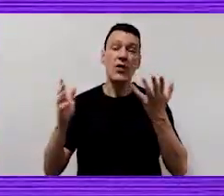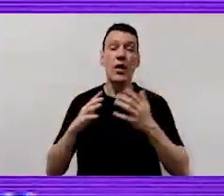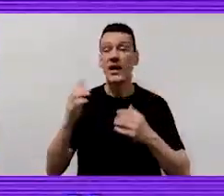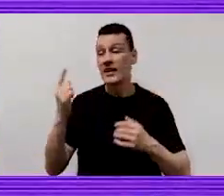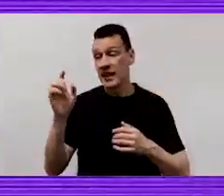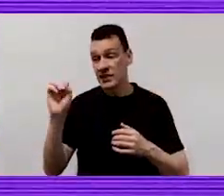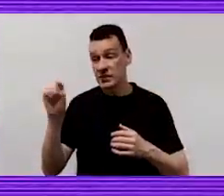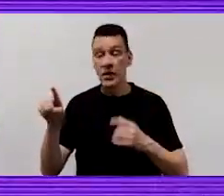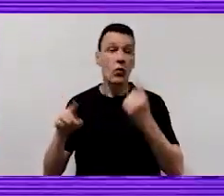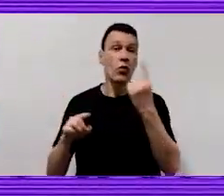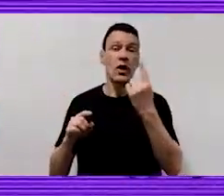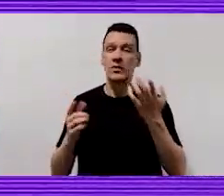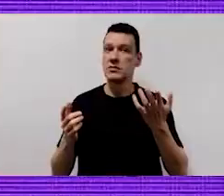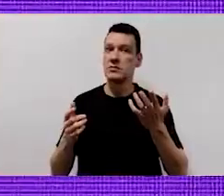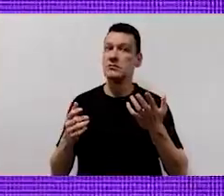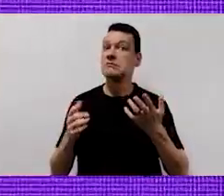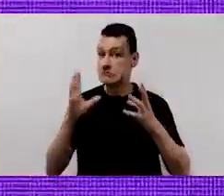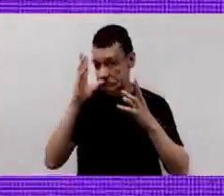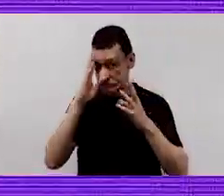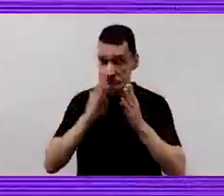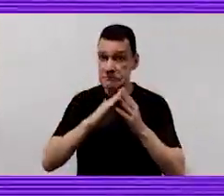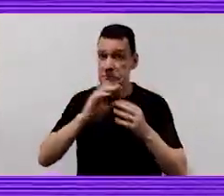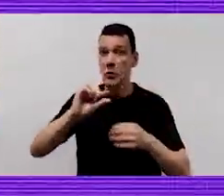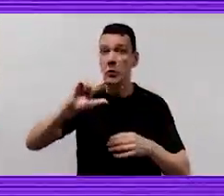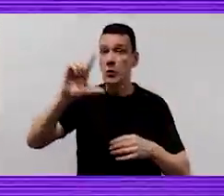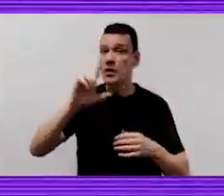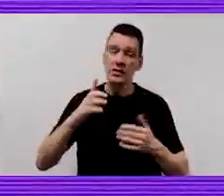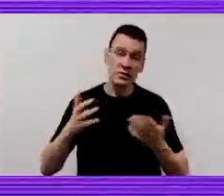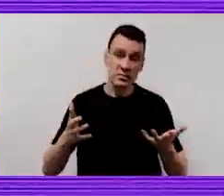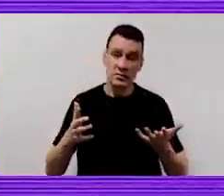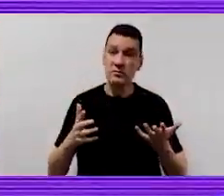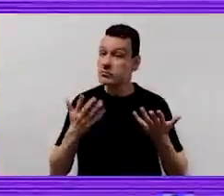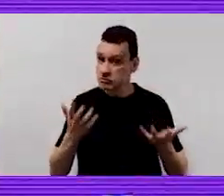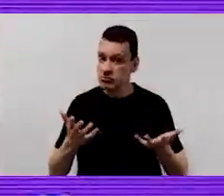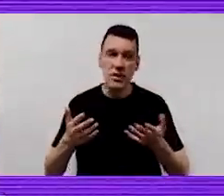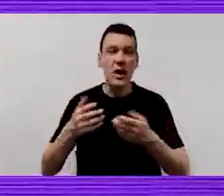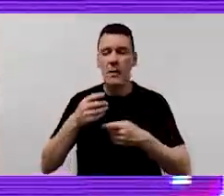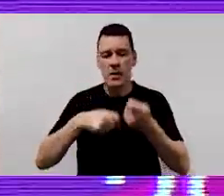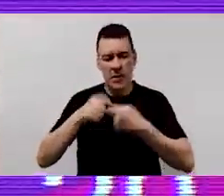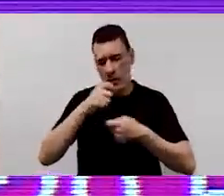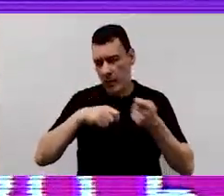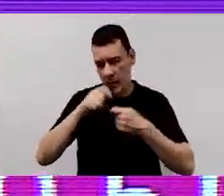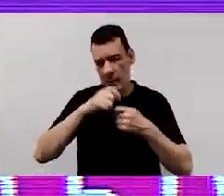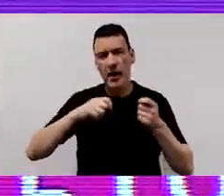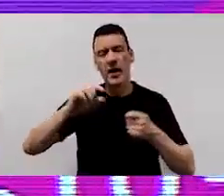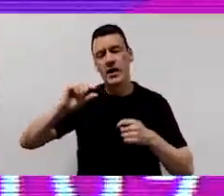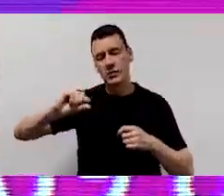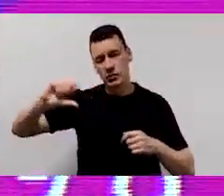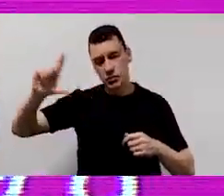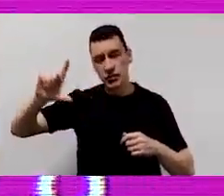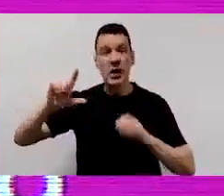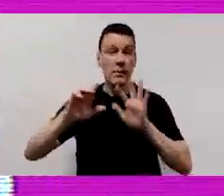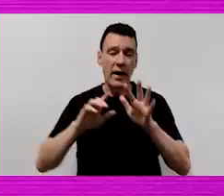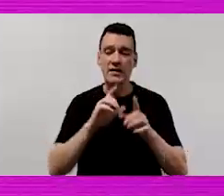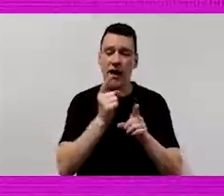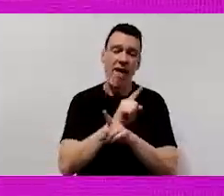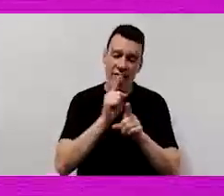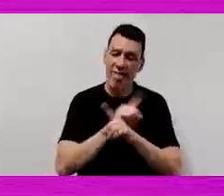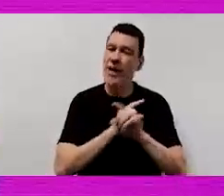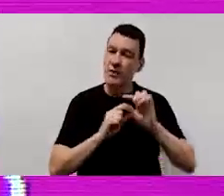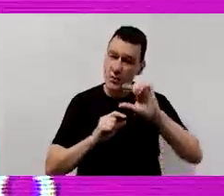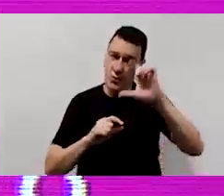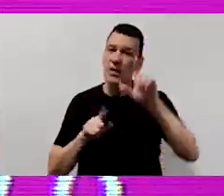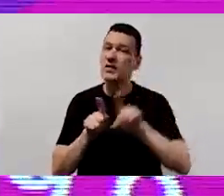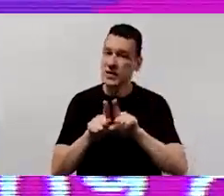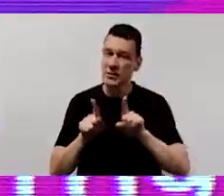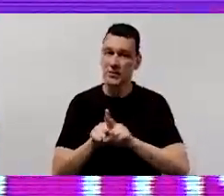as transações, os números de transações também crescem exponencialmente, mas as fraudes acompanham. Então, é importante a